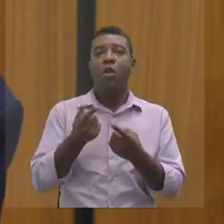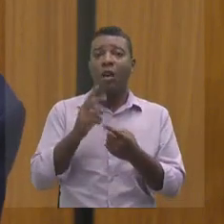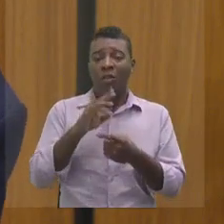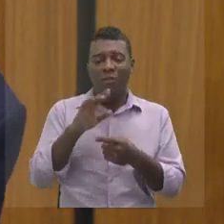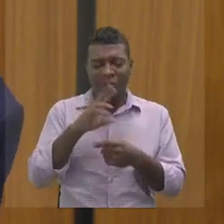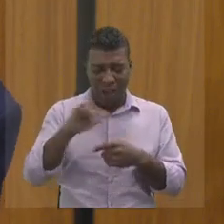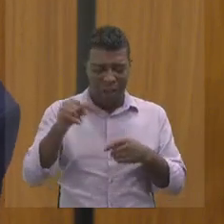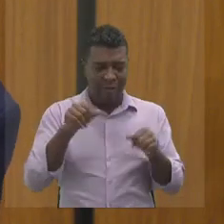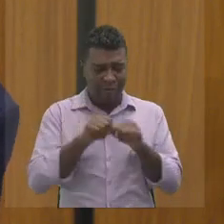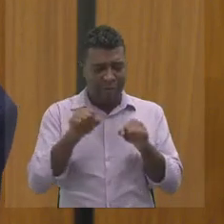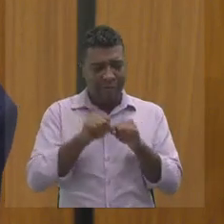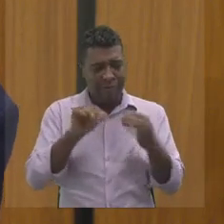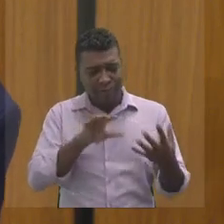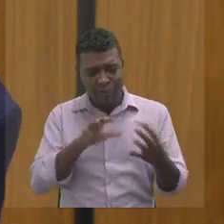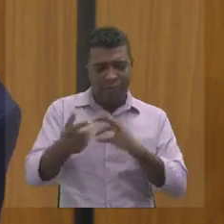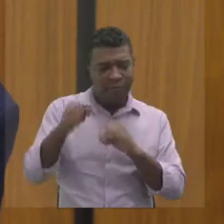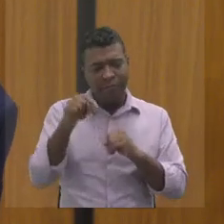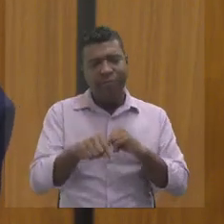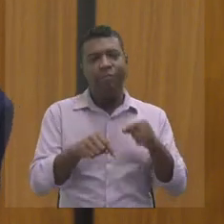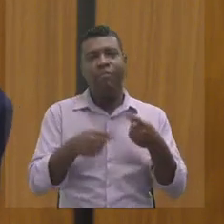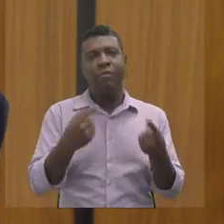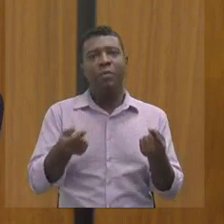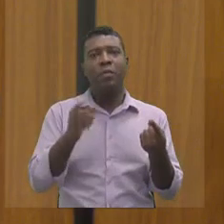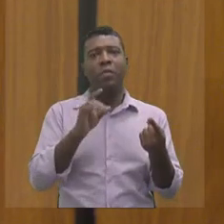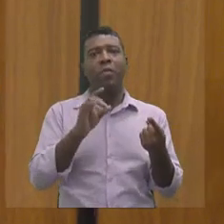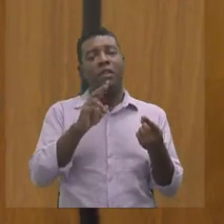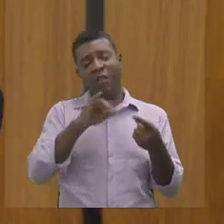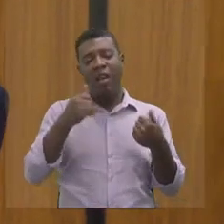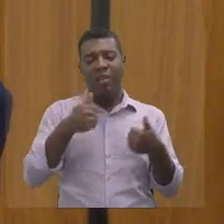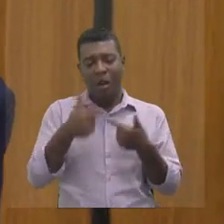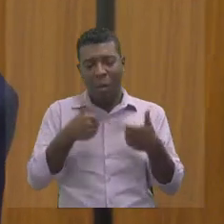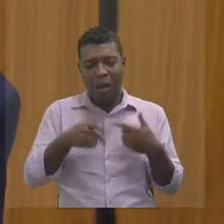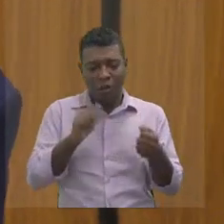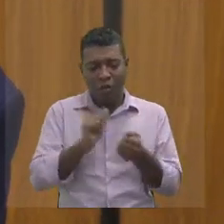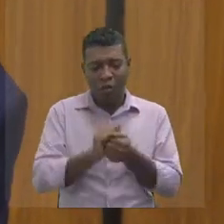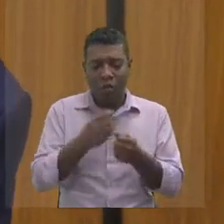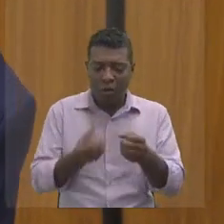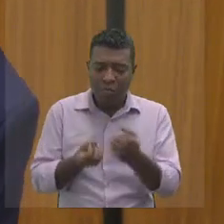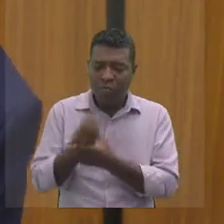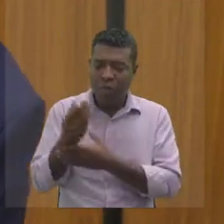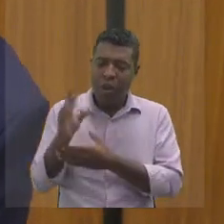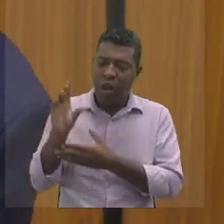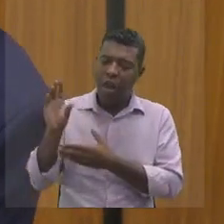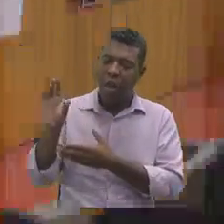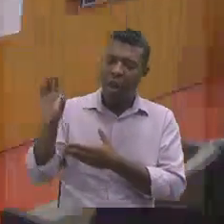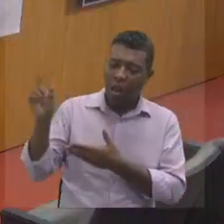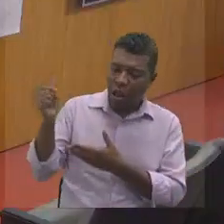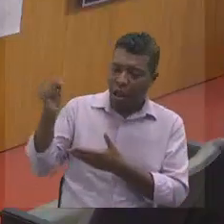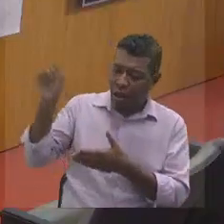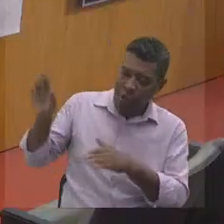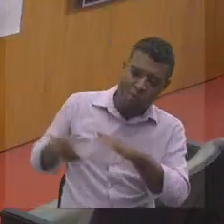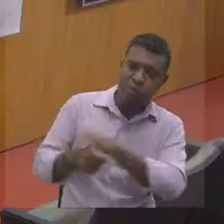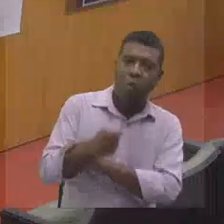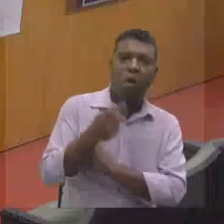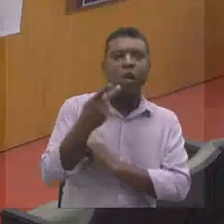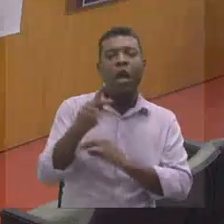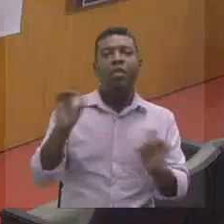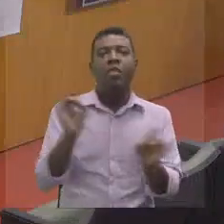Minas e temos que trabalhar junto Para viabilizar recurso e no futuro em breve poder anunciar essa obra aí